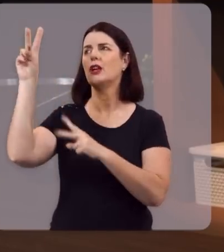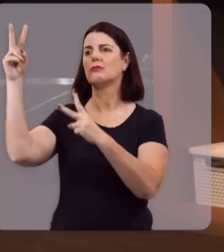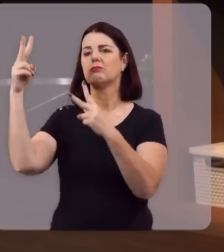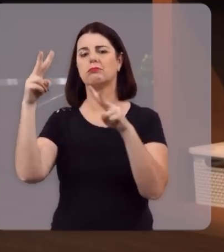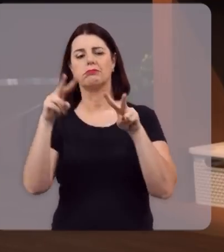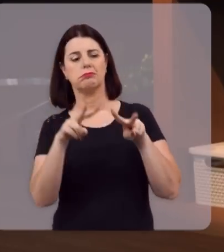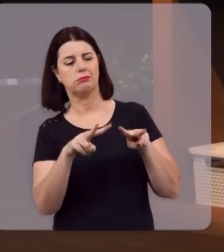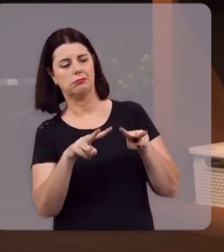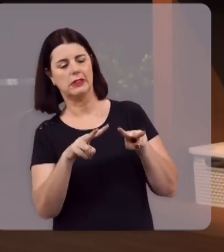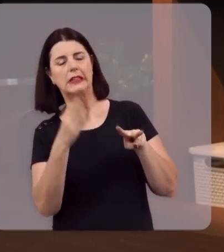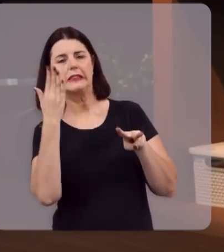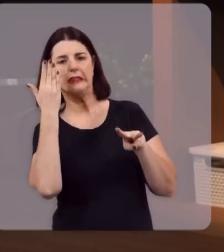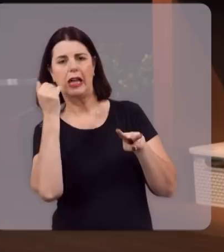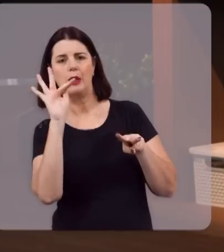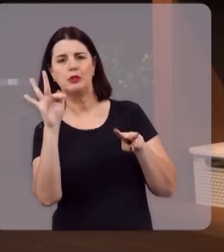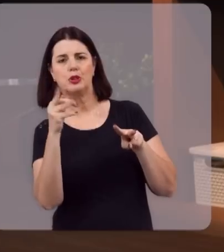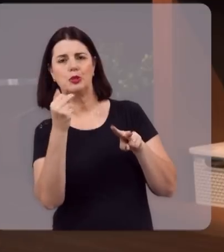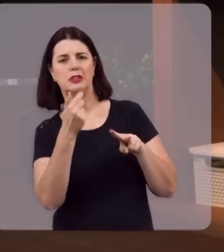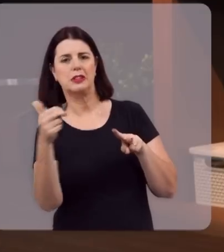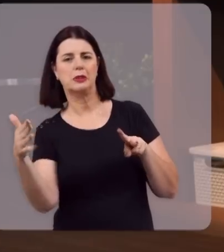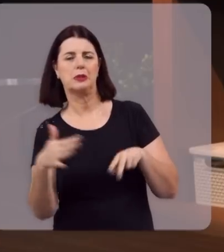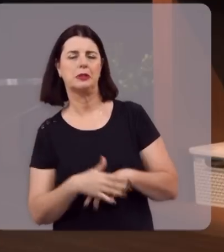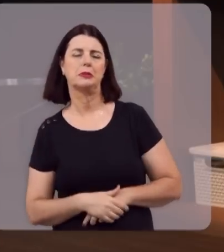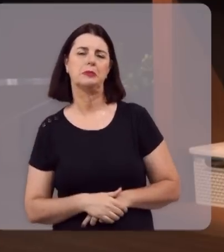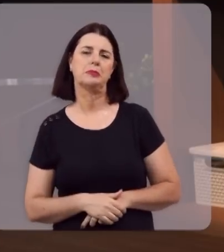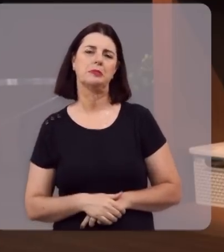são como chamas de fogo ele é onisciente